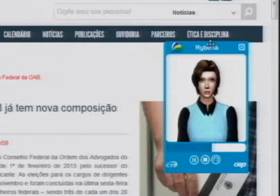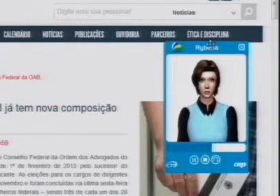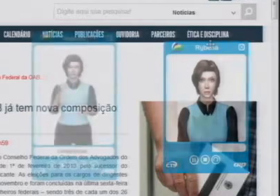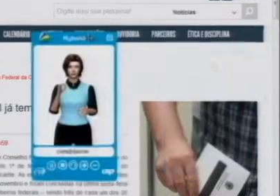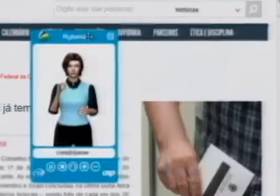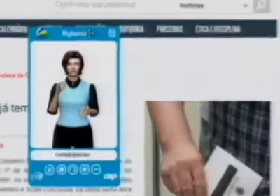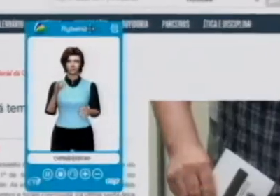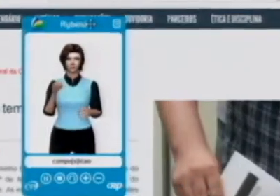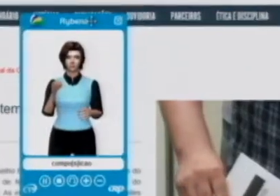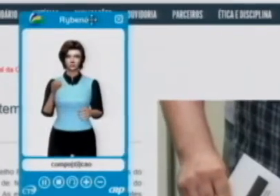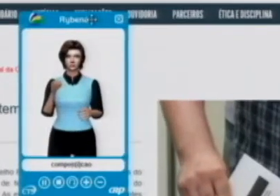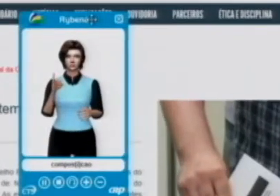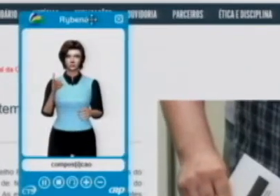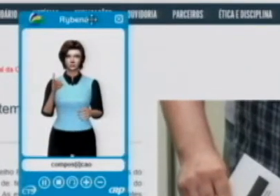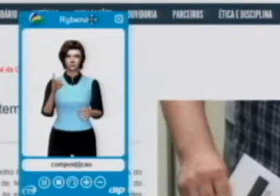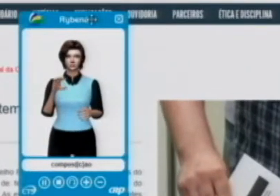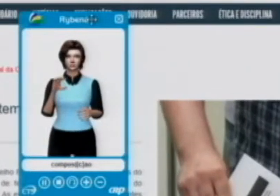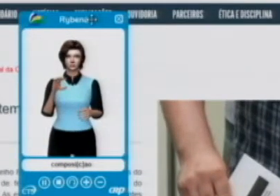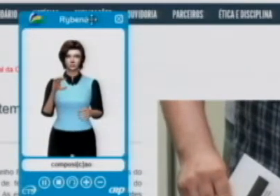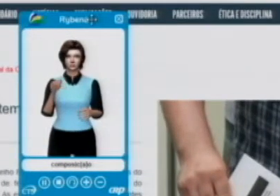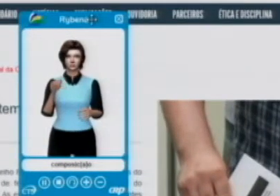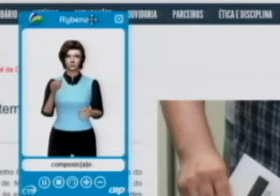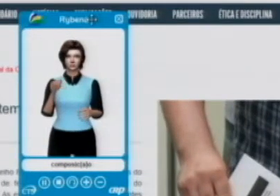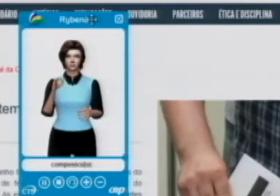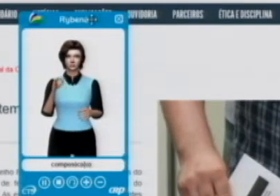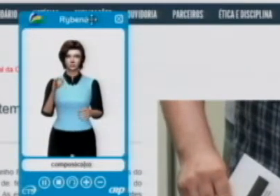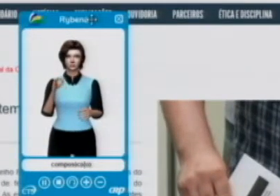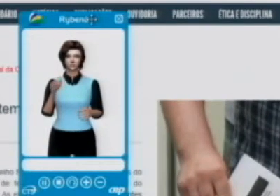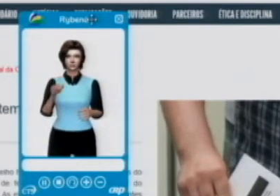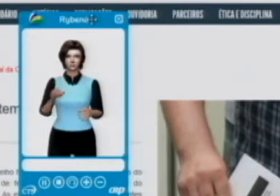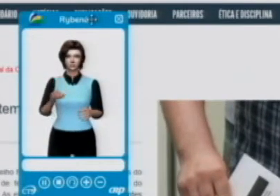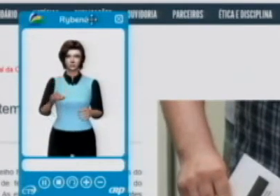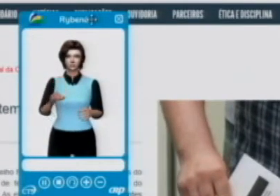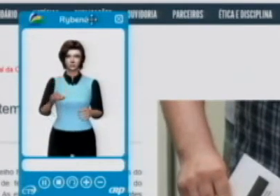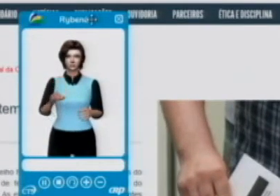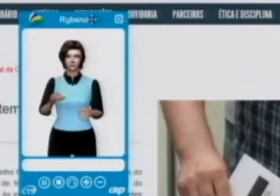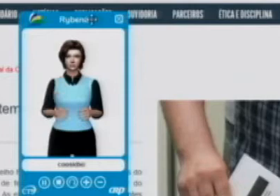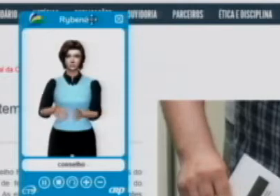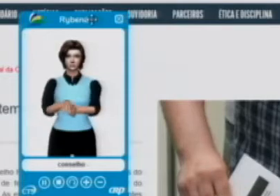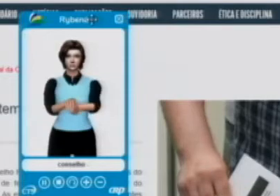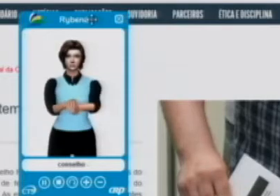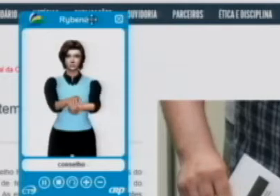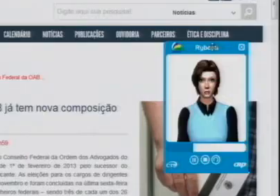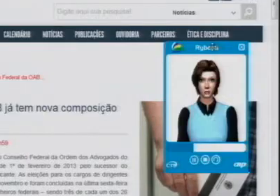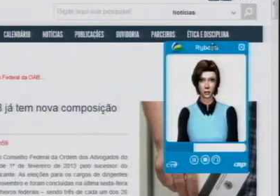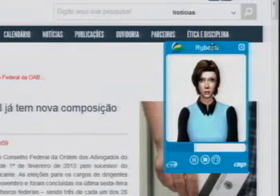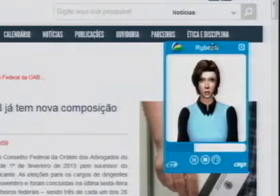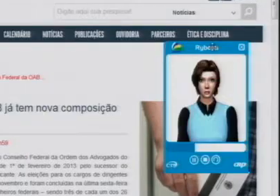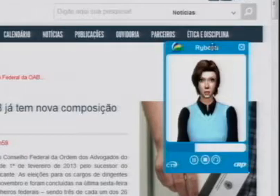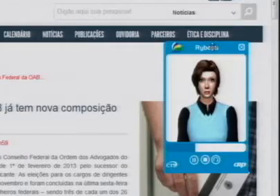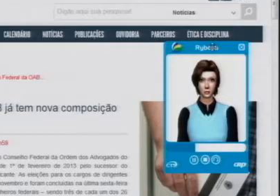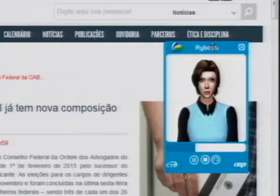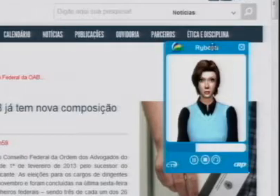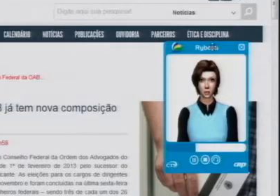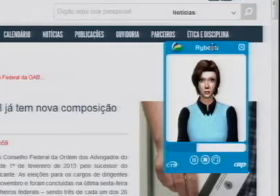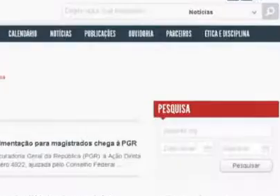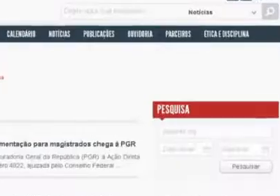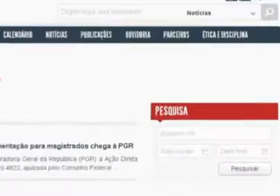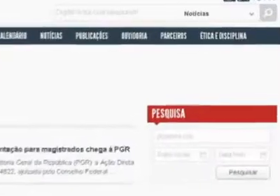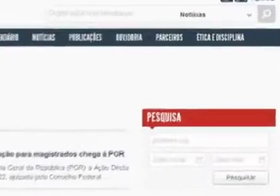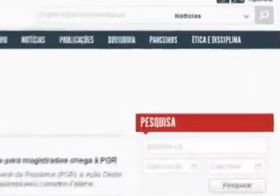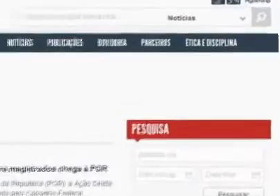o país. E a língua brasileira de sinais, Libras. Deficientes auditivos, visuais,